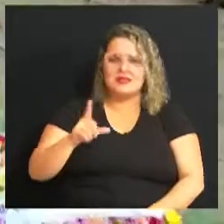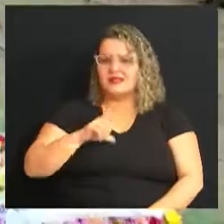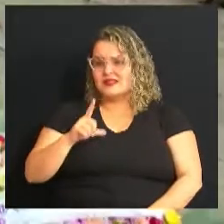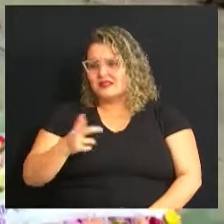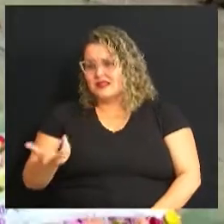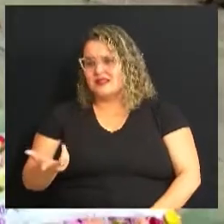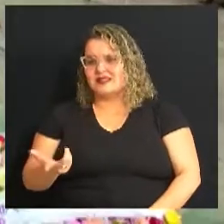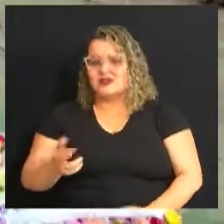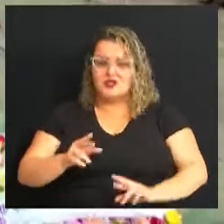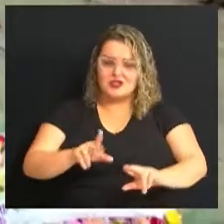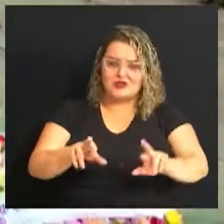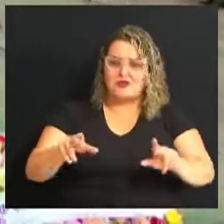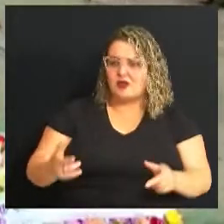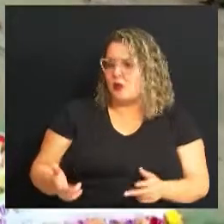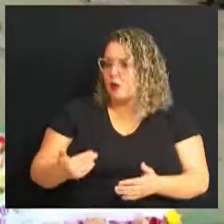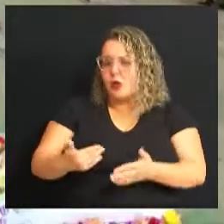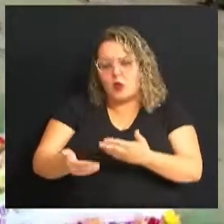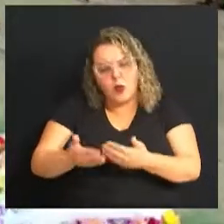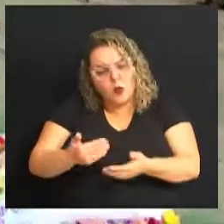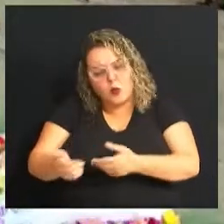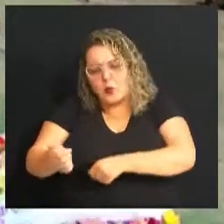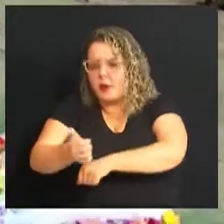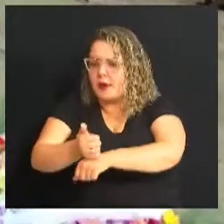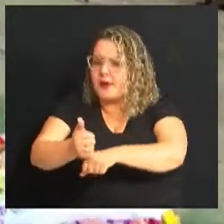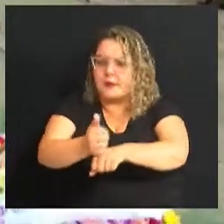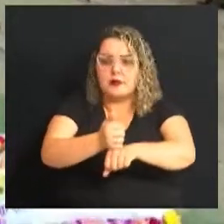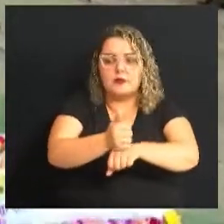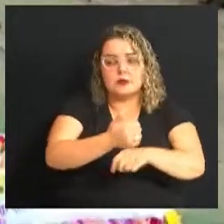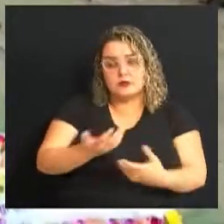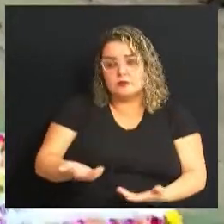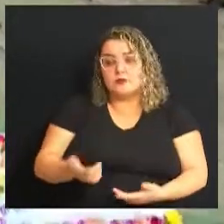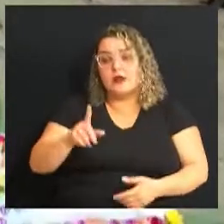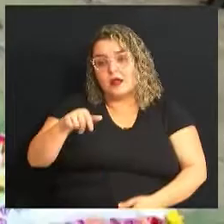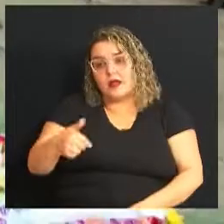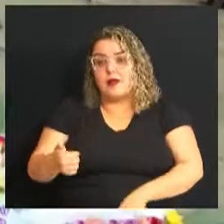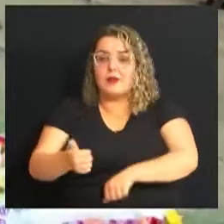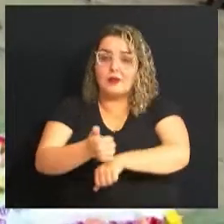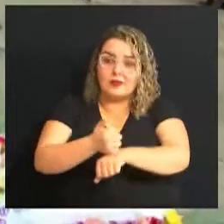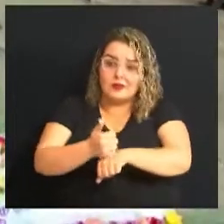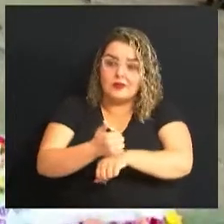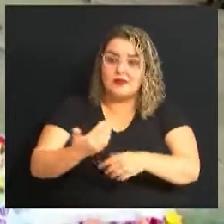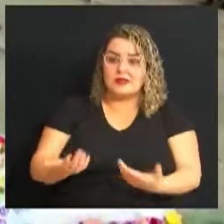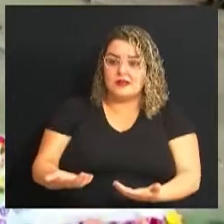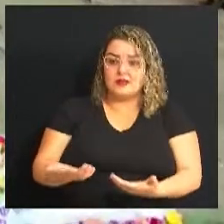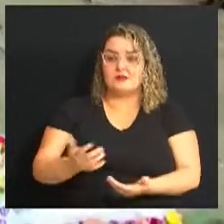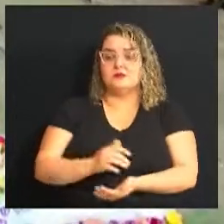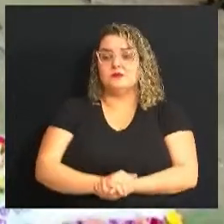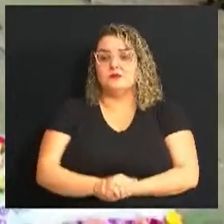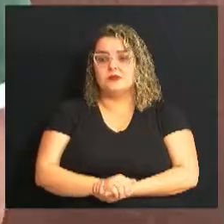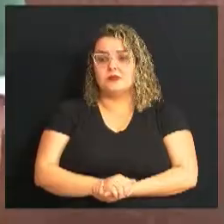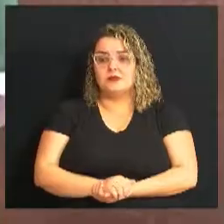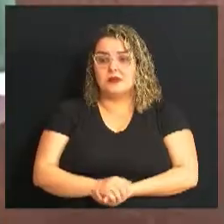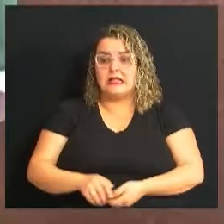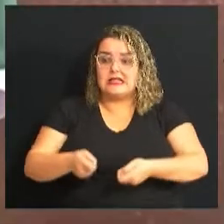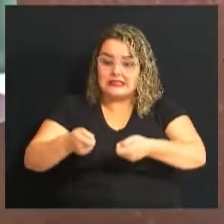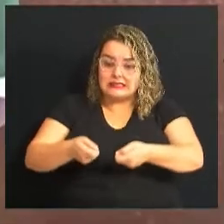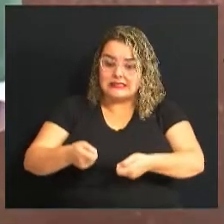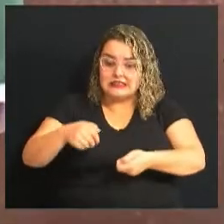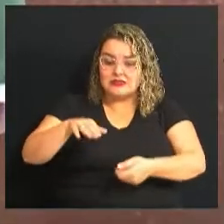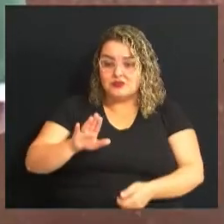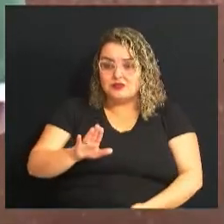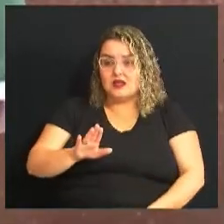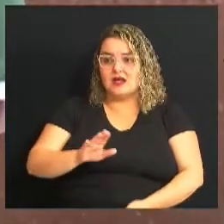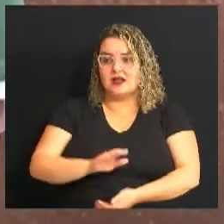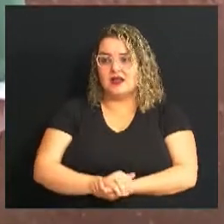sim, como qualquer outra profissão, entendeu? É uma profissão que ela exige um pouco mais